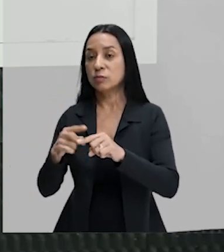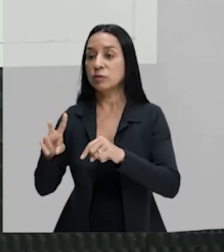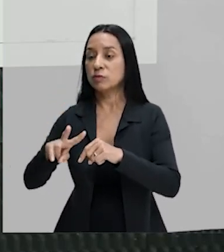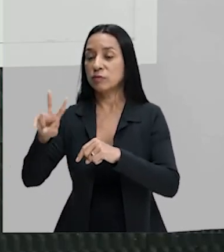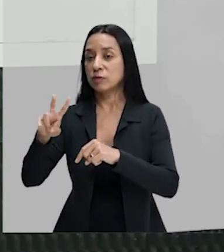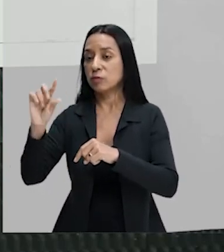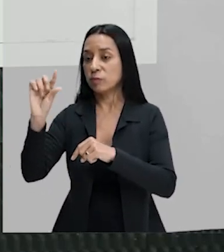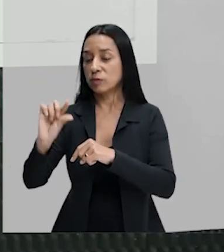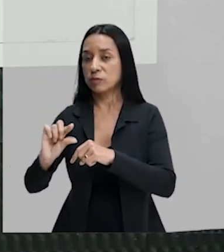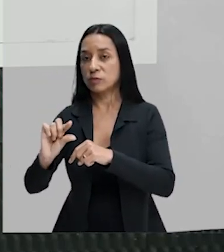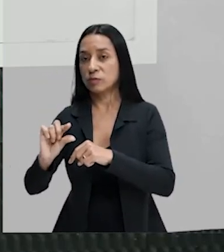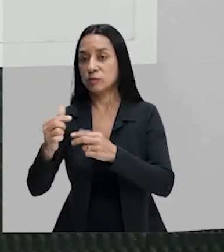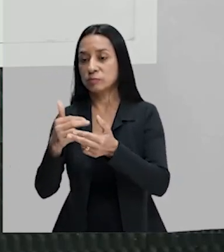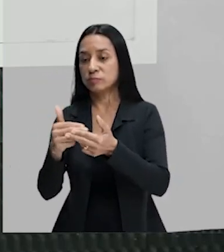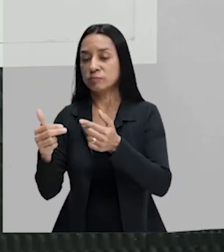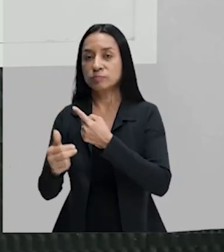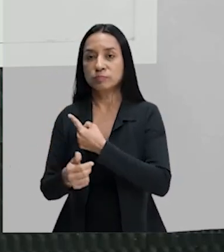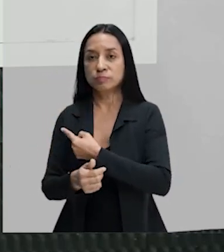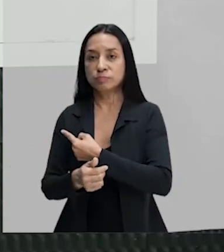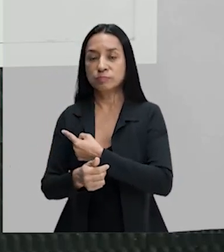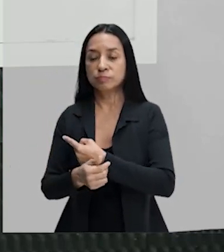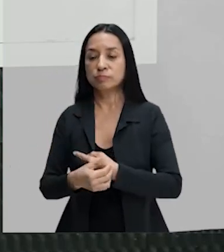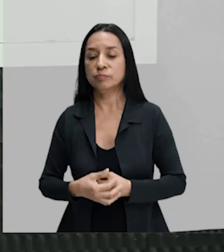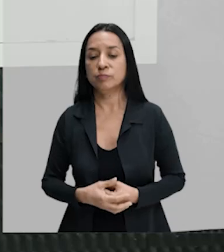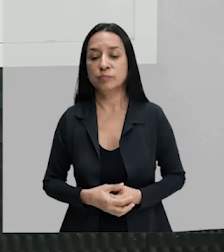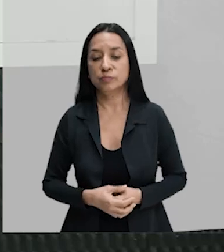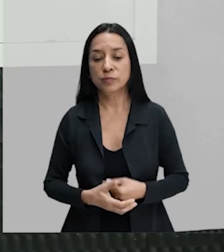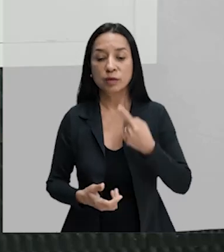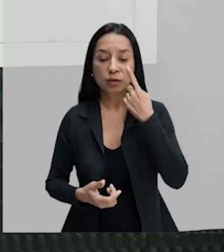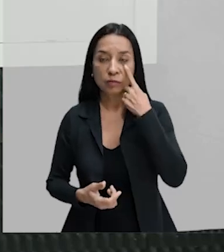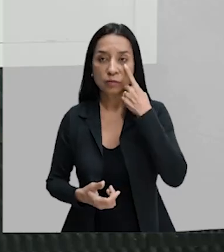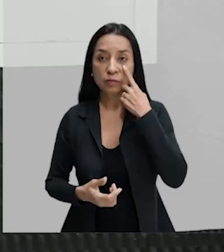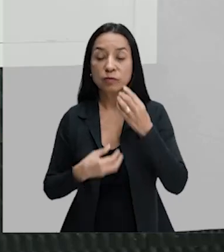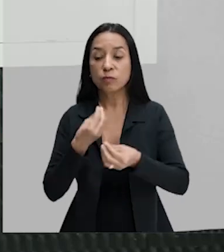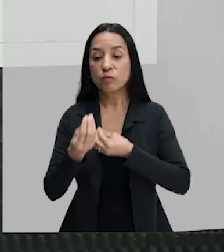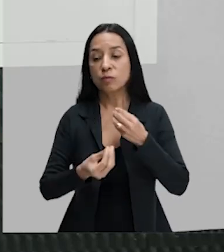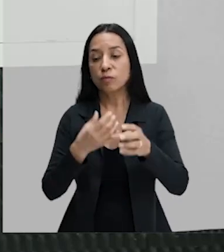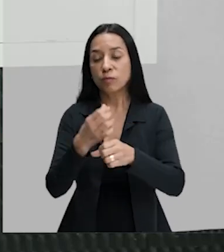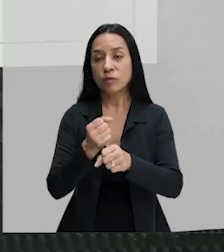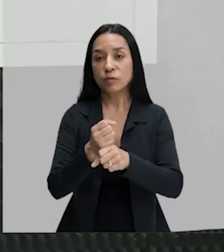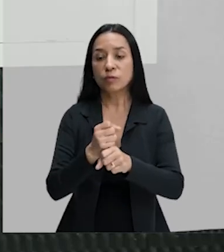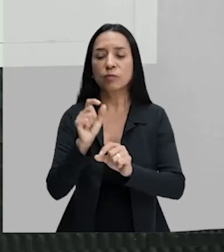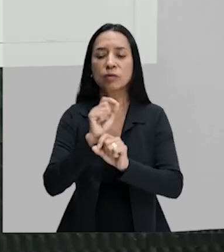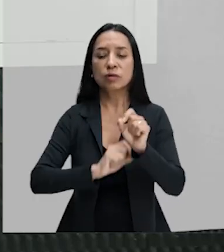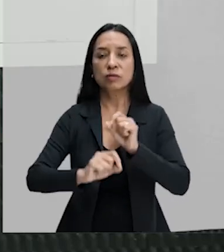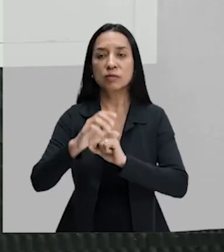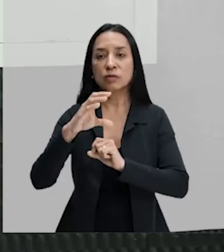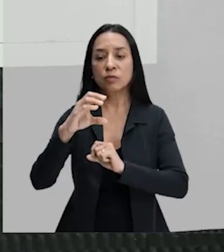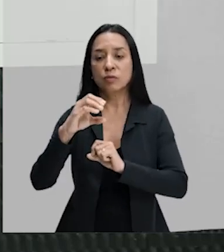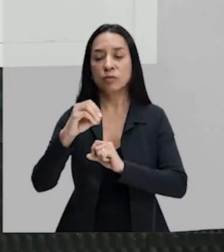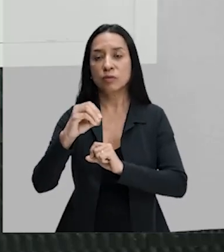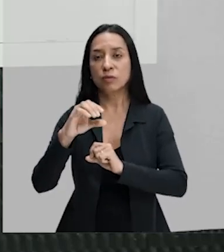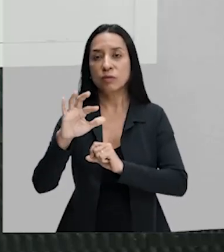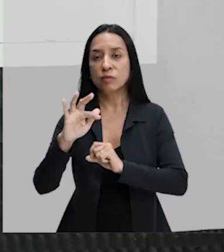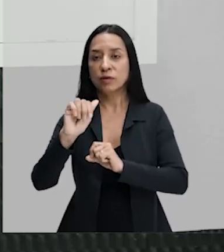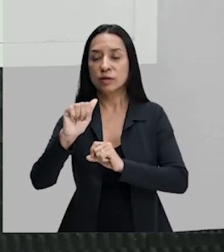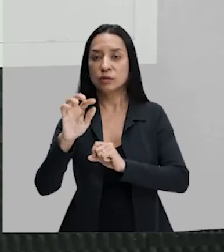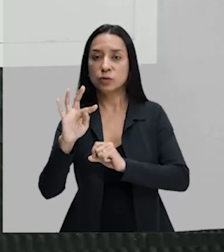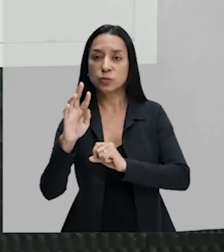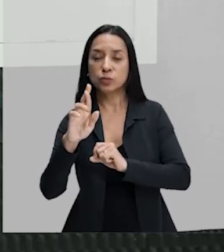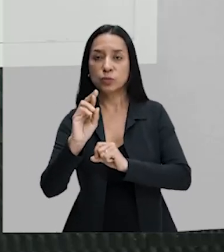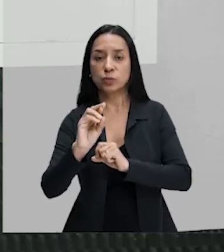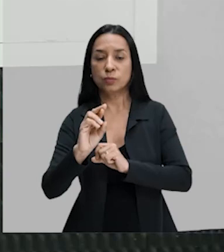certo? E a gente já viu ali como é que calcula menor complementar. Então, vamos lá. Quem vai ser o cofator do